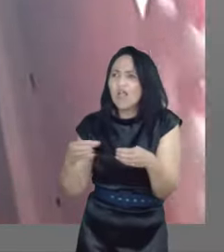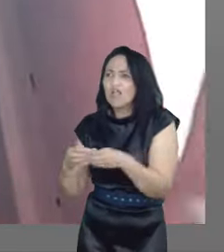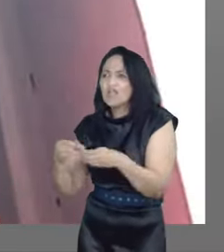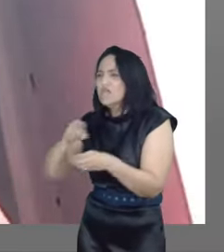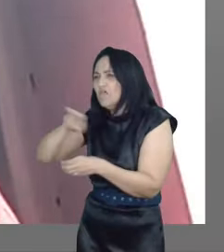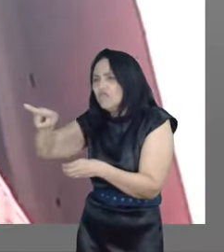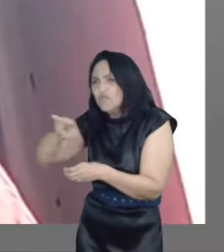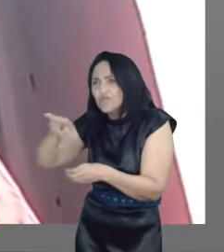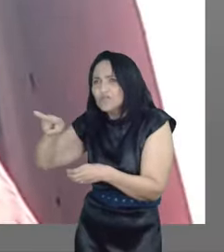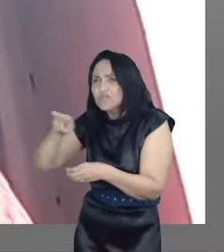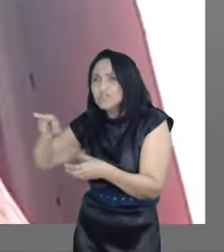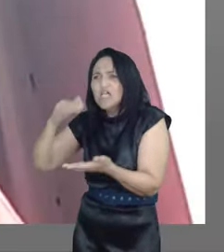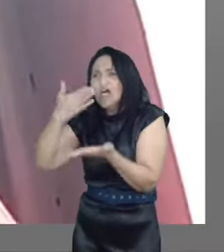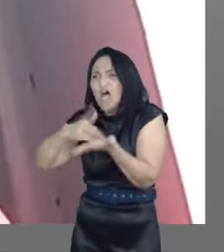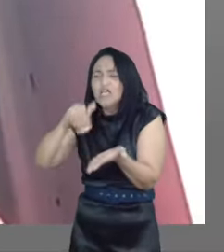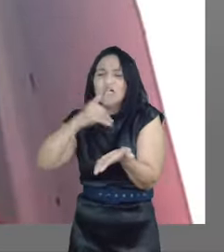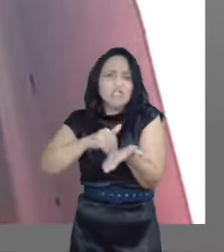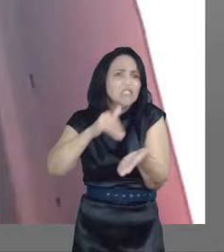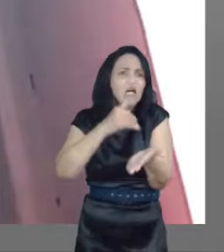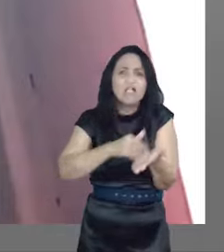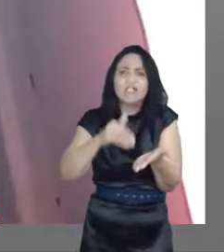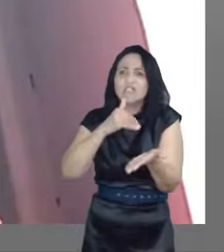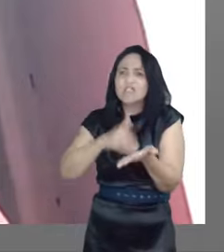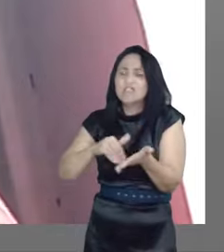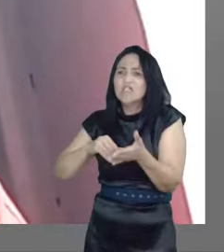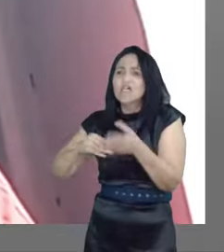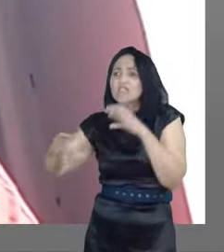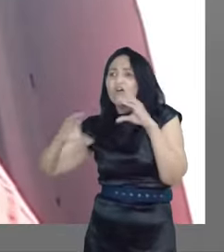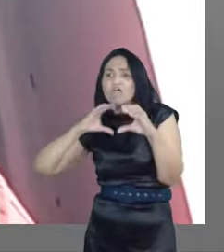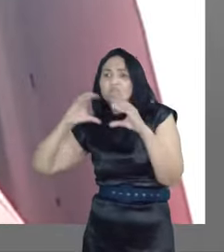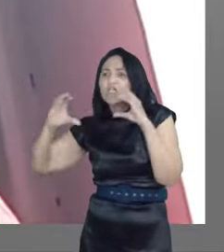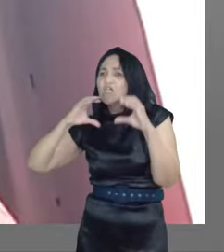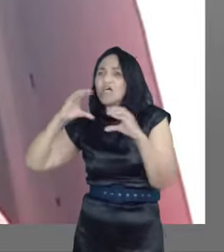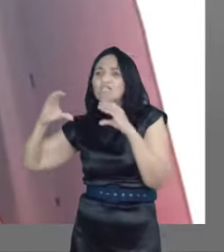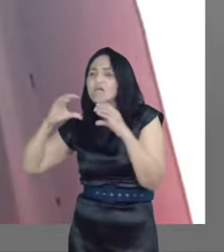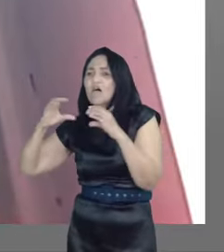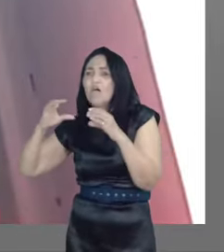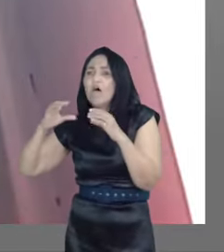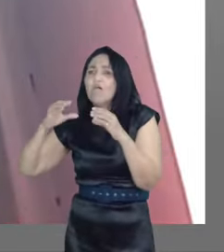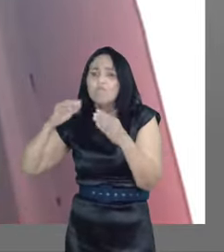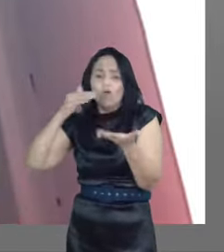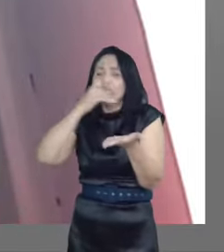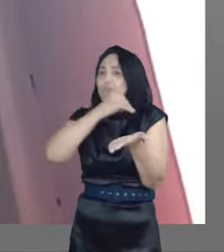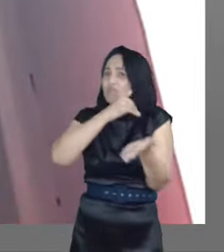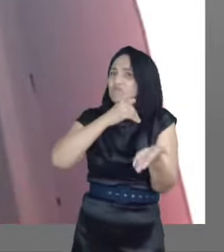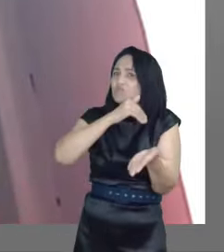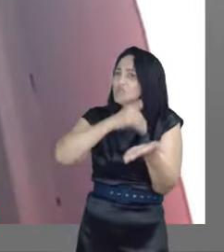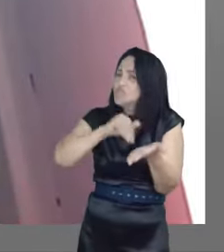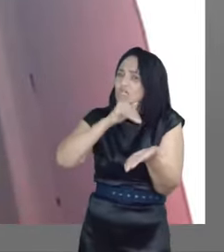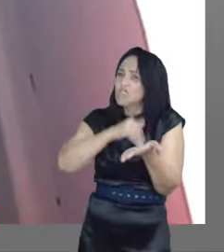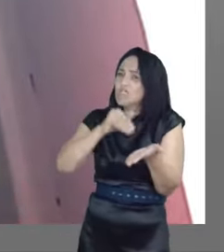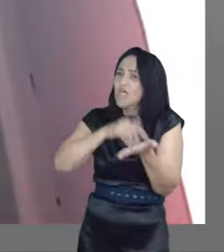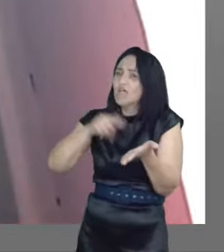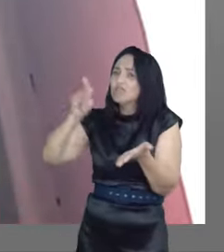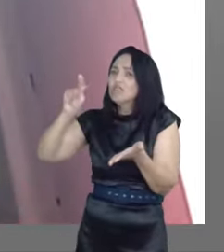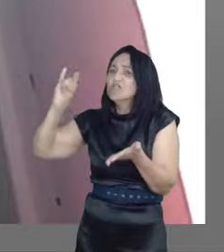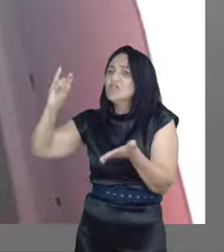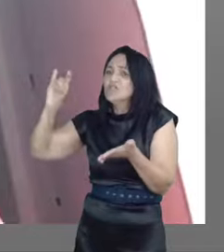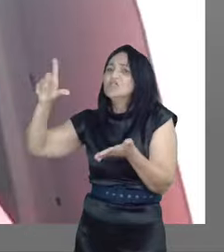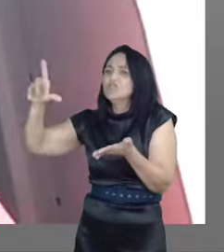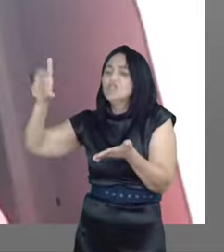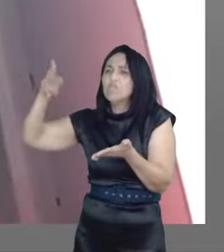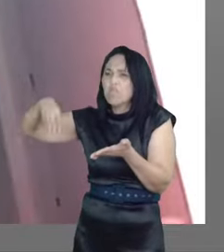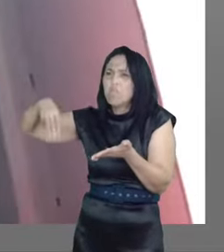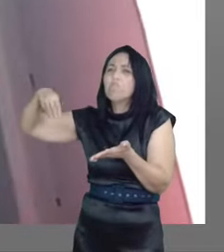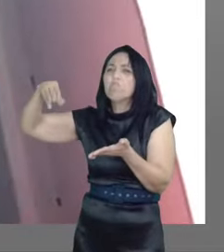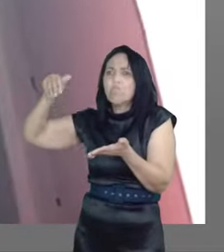vocês, a Secretaria de Comunicação, através do secretário Gilmar Tato. Vocês foram